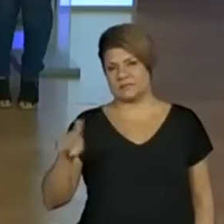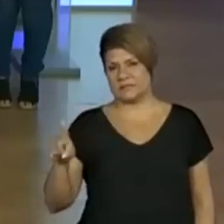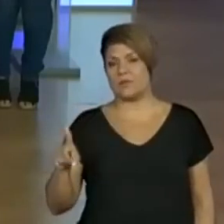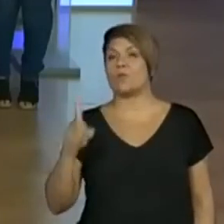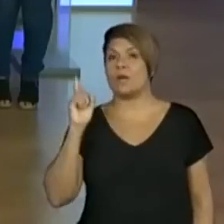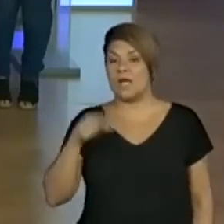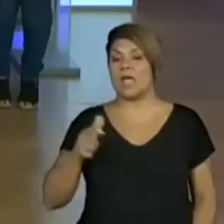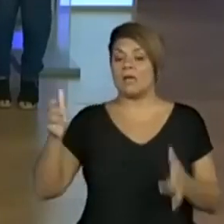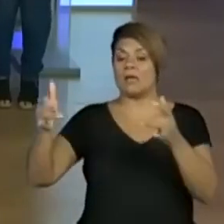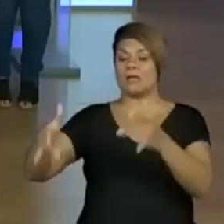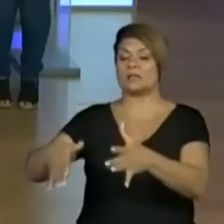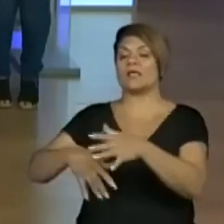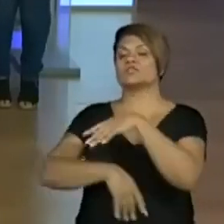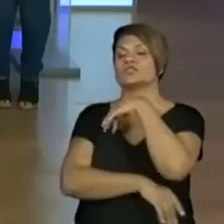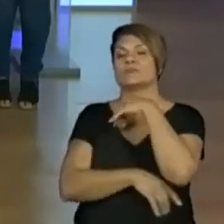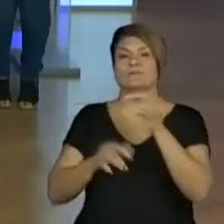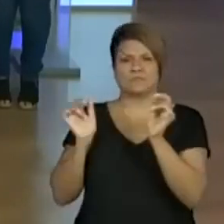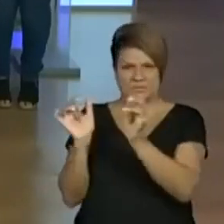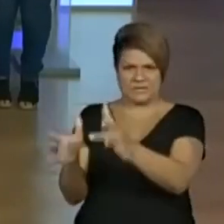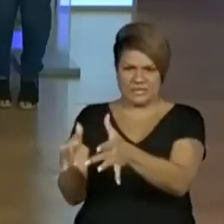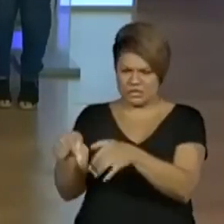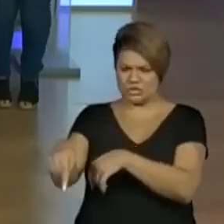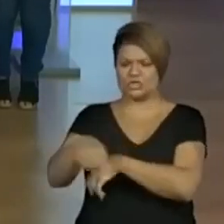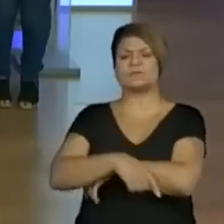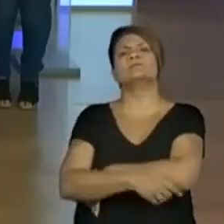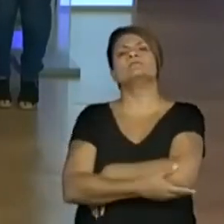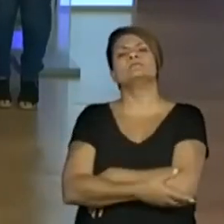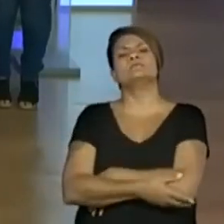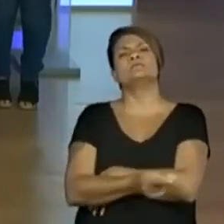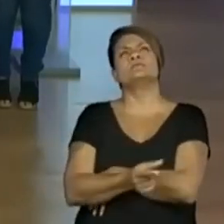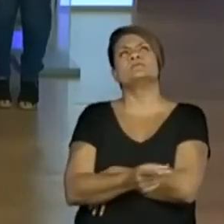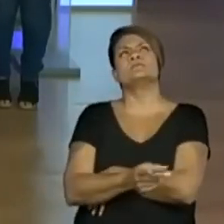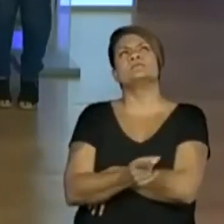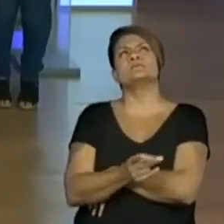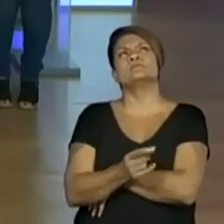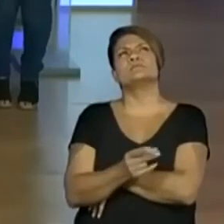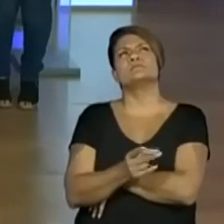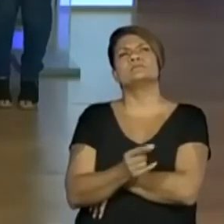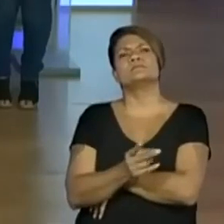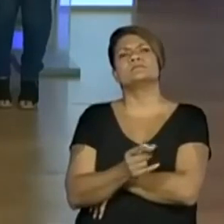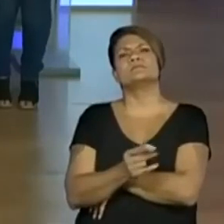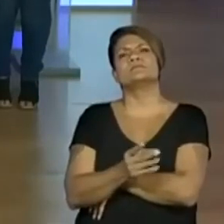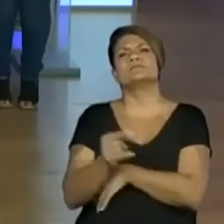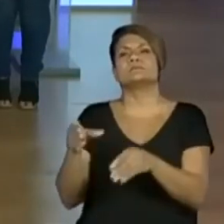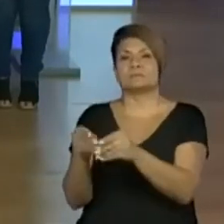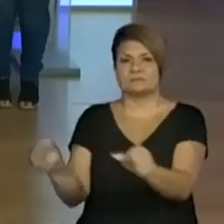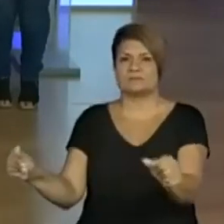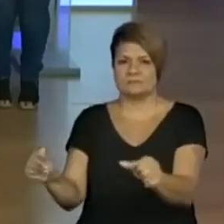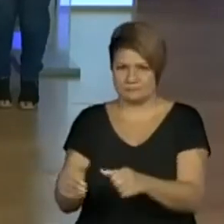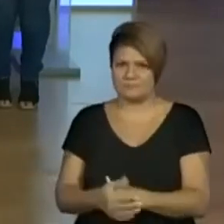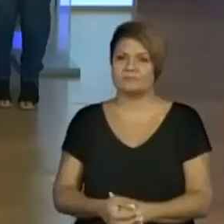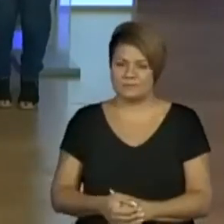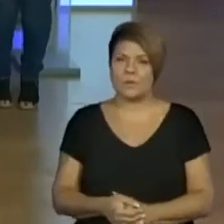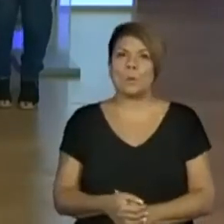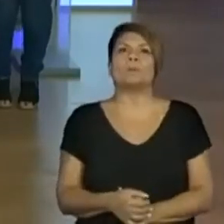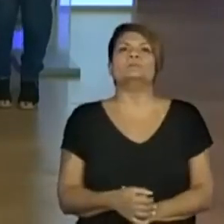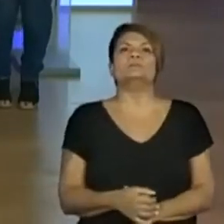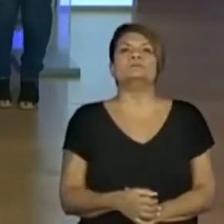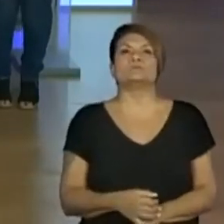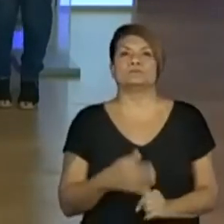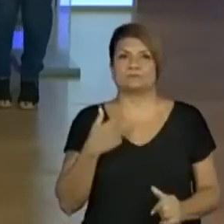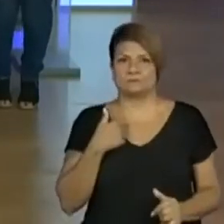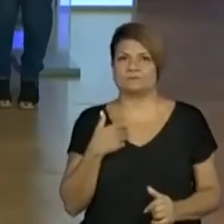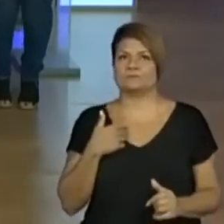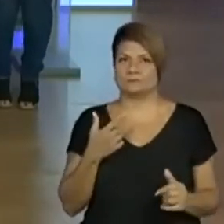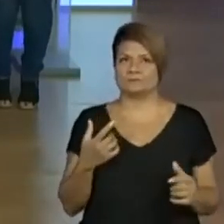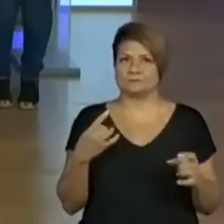ficar lá no ambiente né deixa ele lá no cantinho o tempo que ele vai demorar precisar do ambiente uma outra curiosidade que eu vou